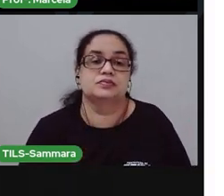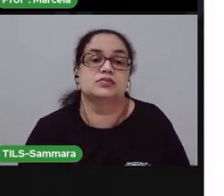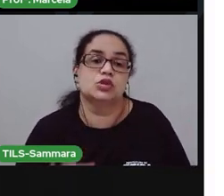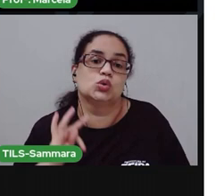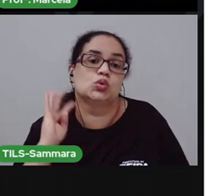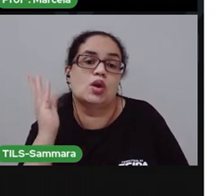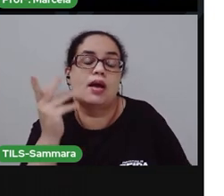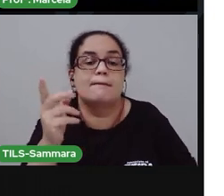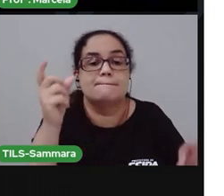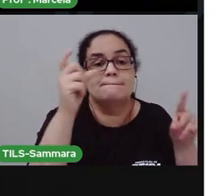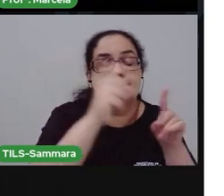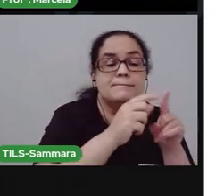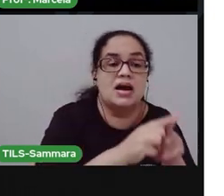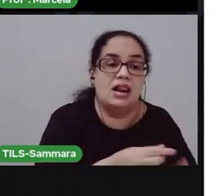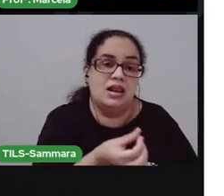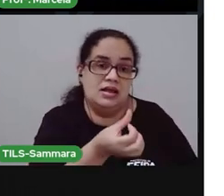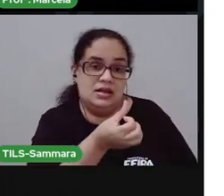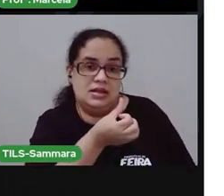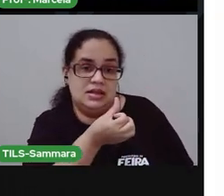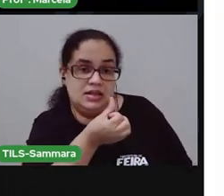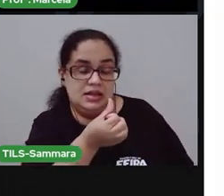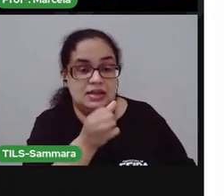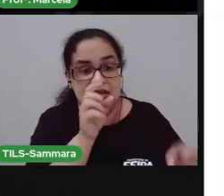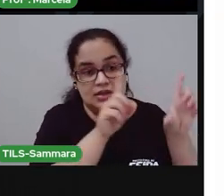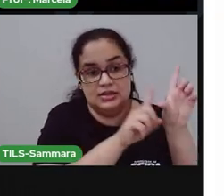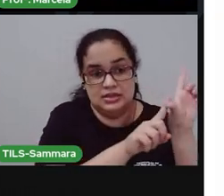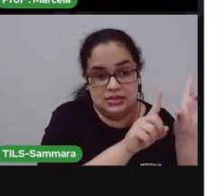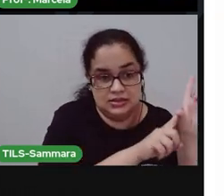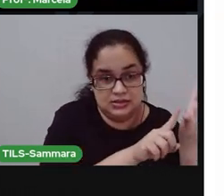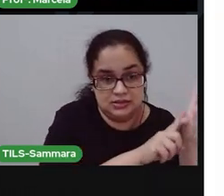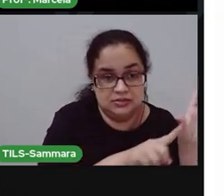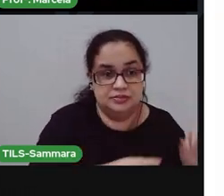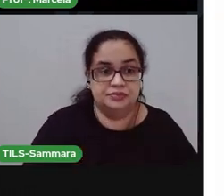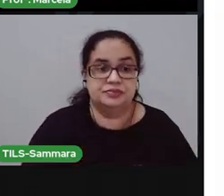a palavra barata tem seis letras.